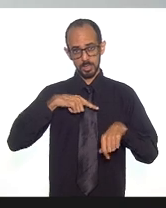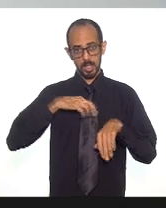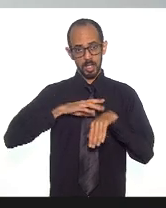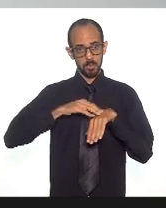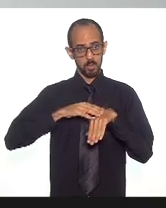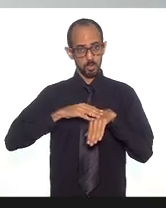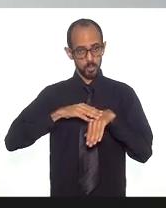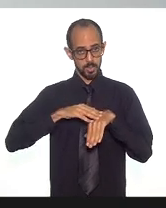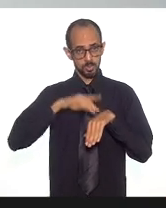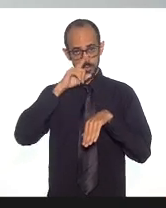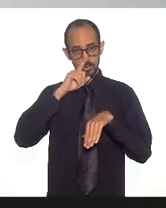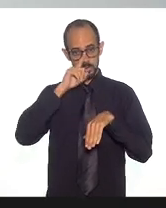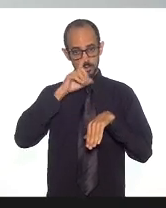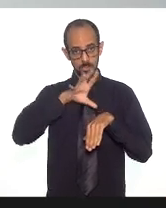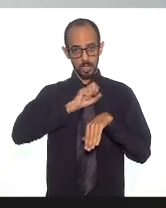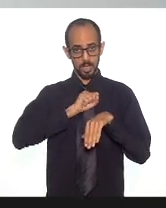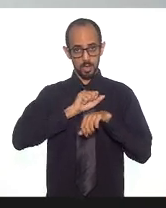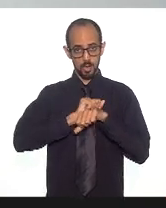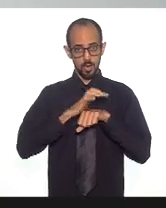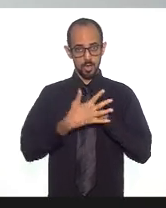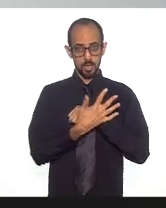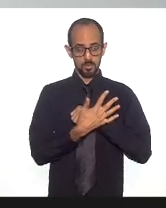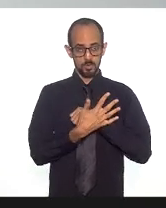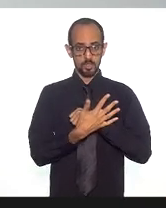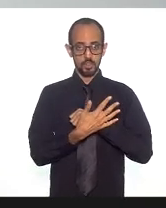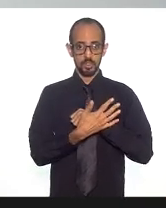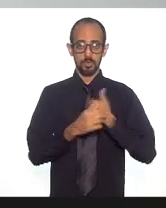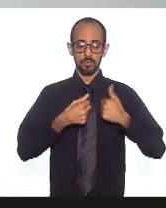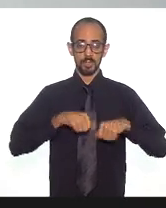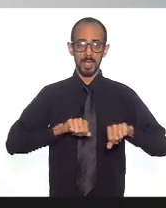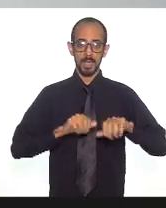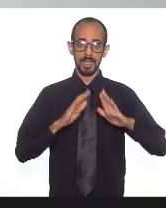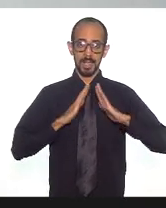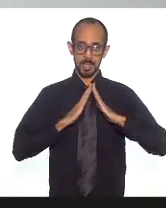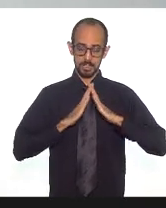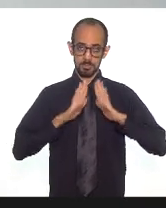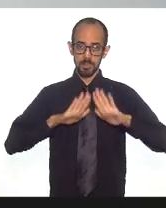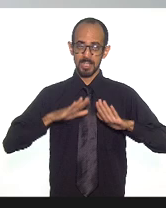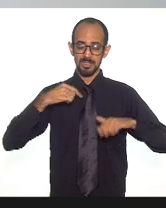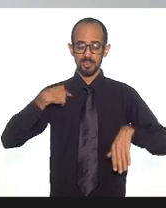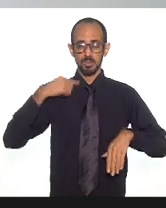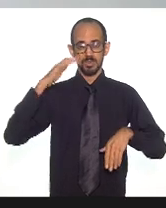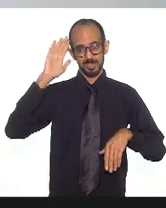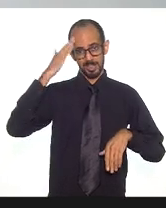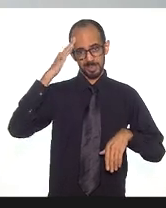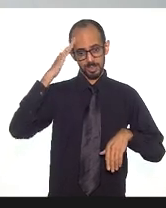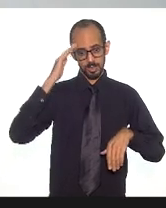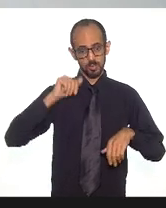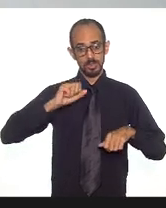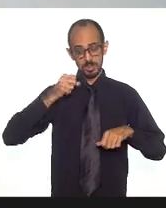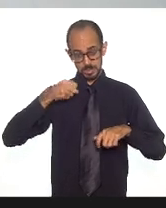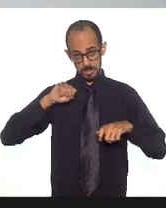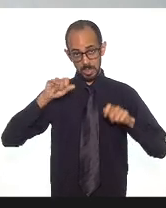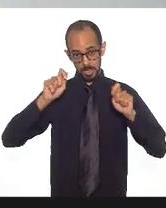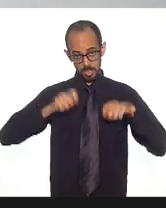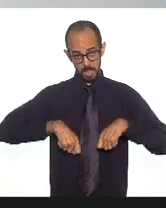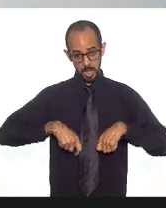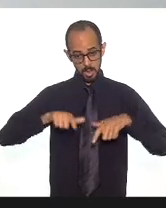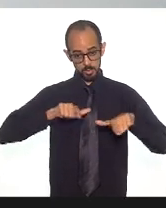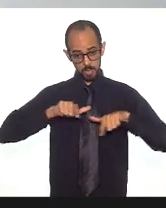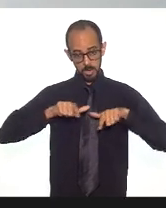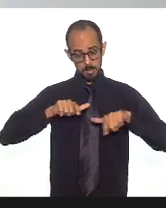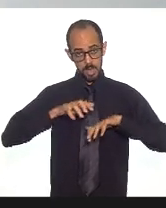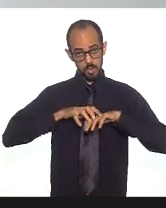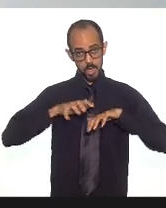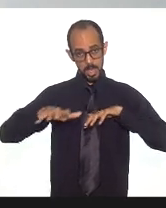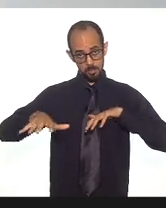situação de saúde pública, mas tenho a compreensão de que o trabalho remoto, enquanto for possível, em todas as funções